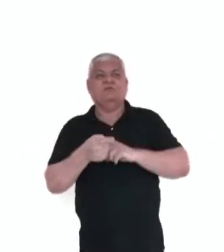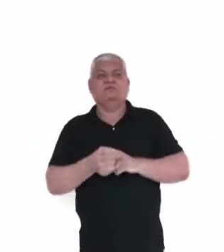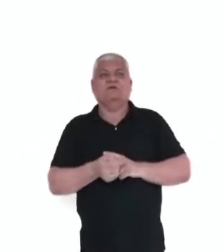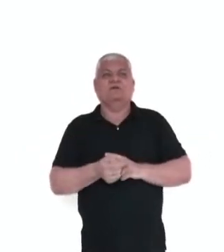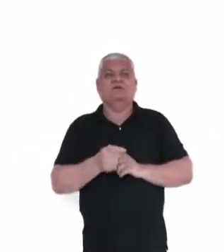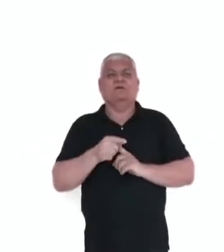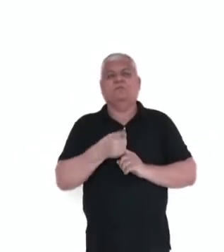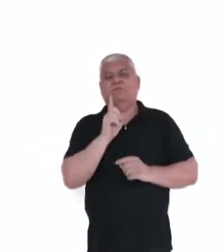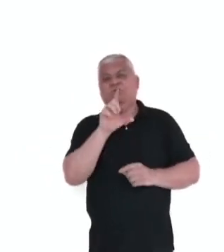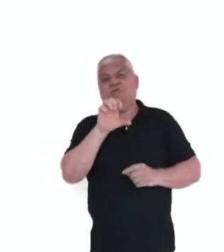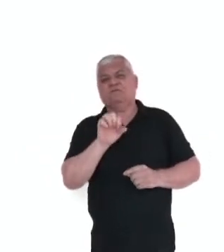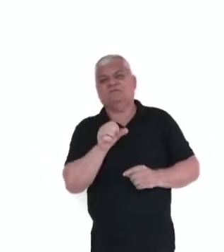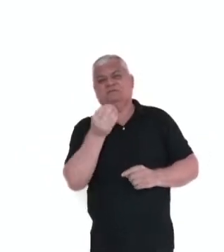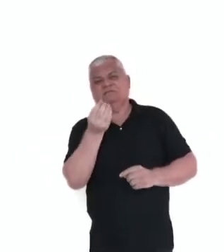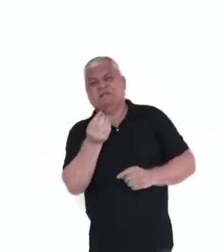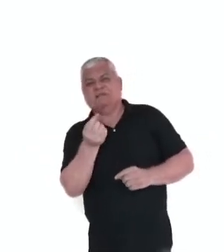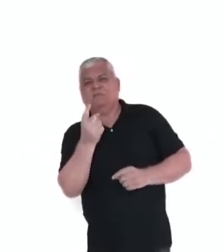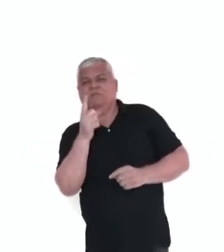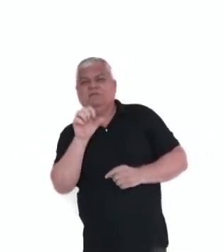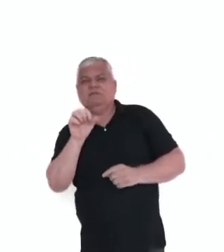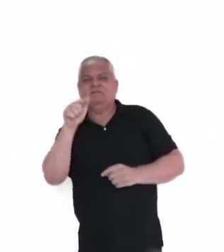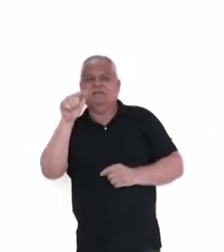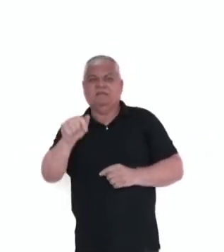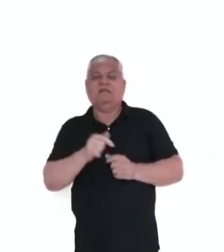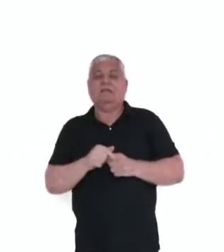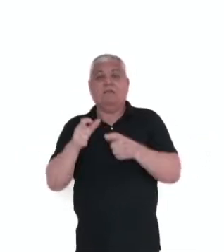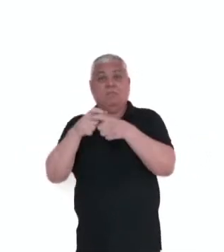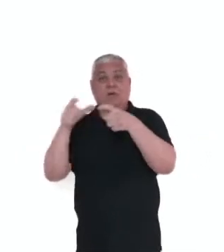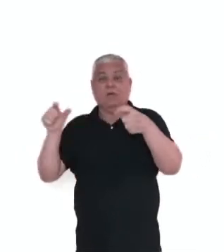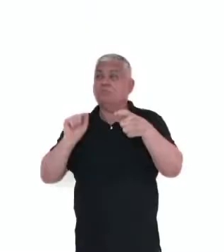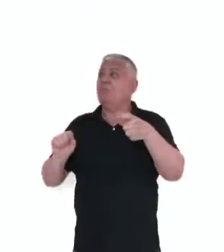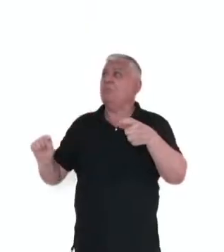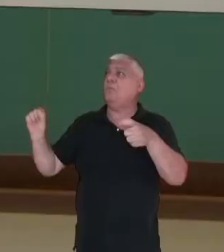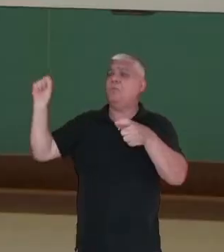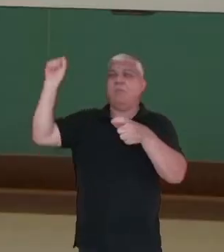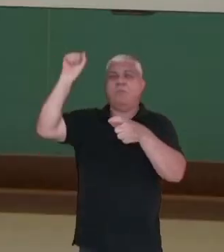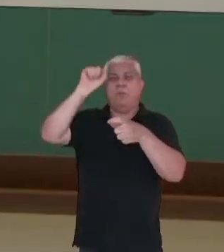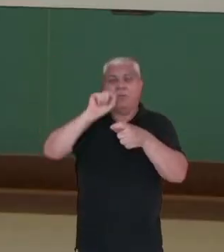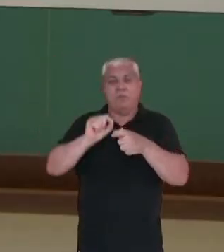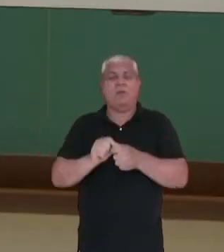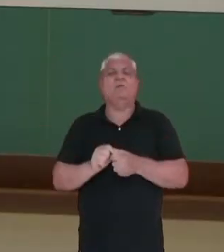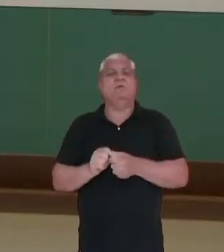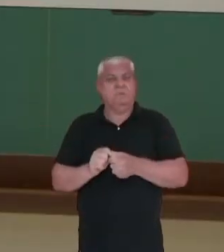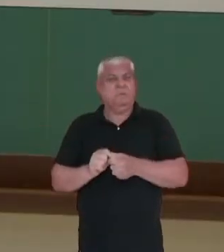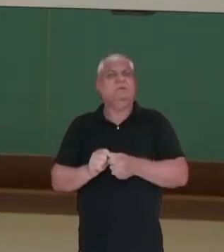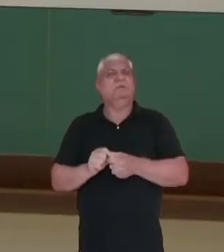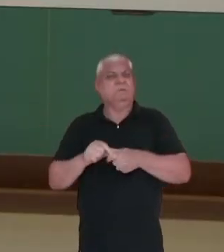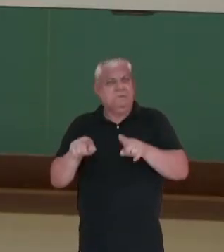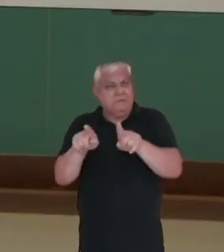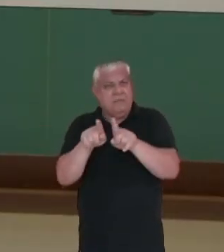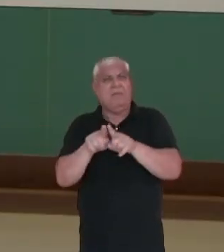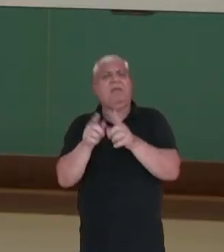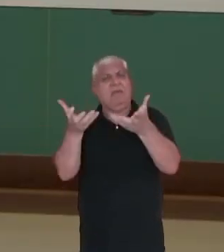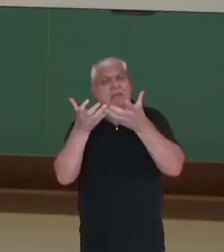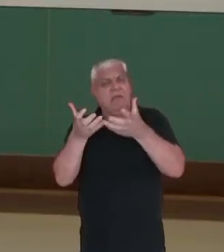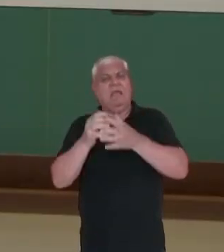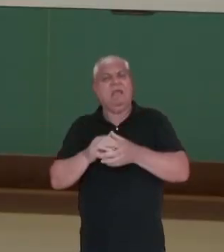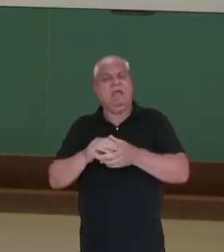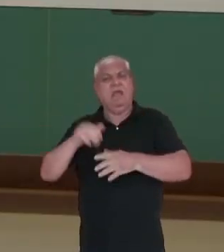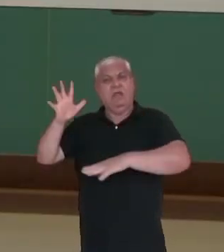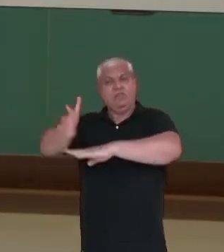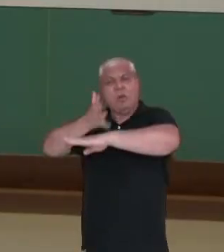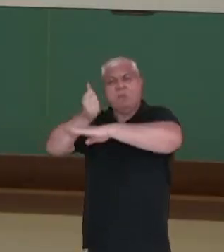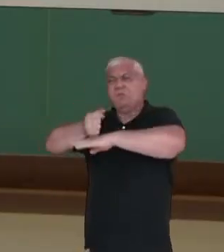entre 1960 e 1970, a maioria dos países colonizadores então, começou então, a ter um processo então, também de tentativa